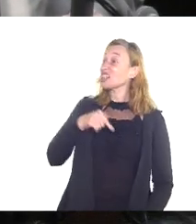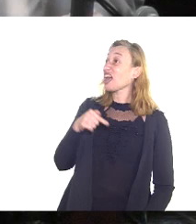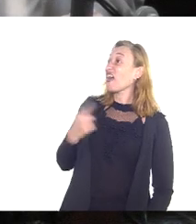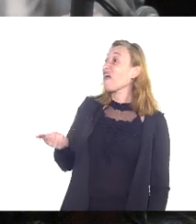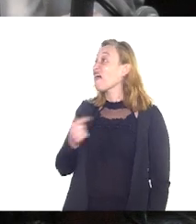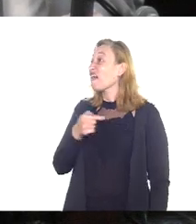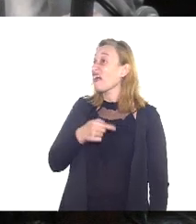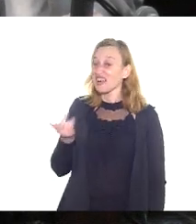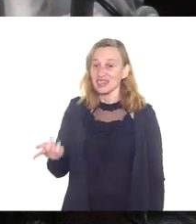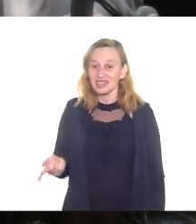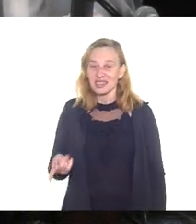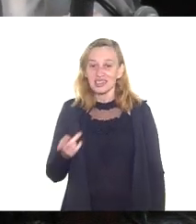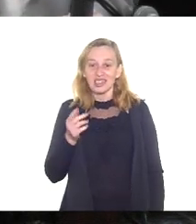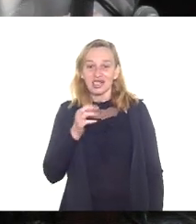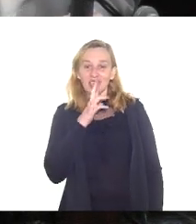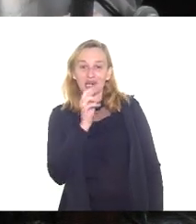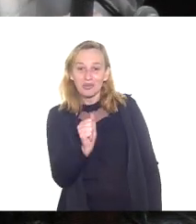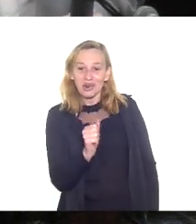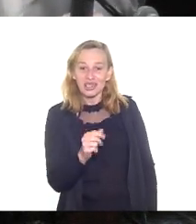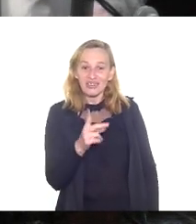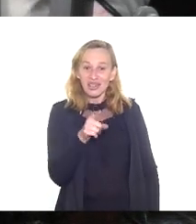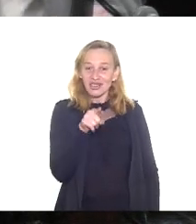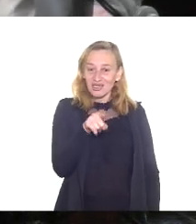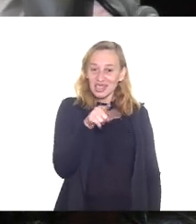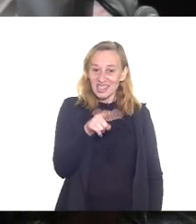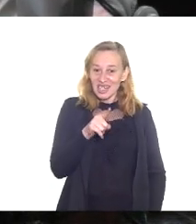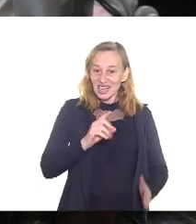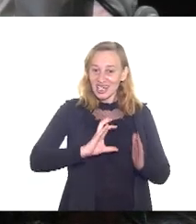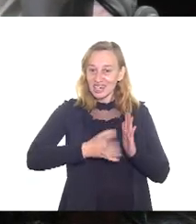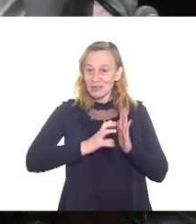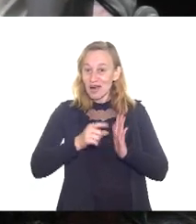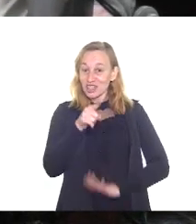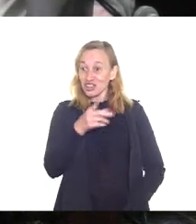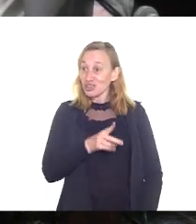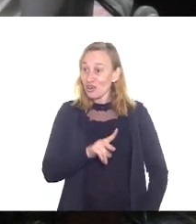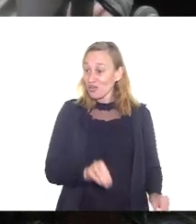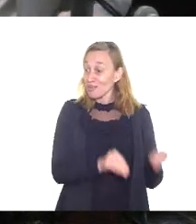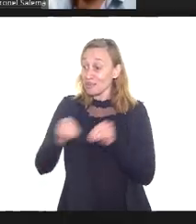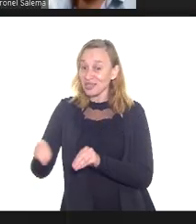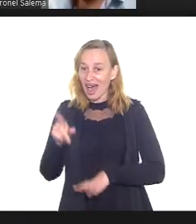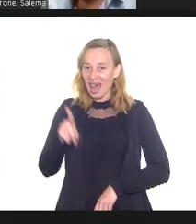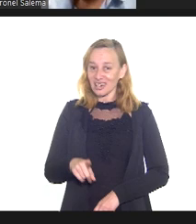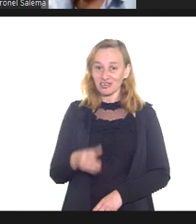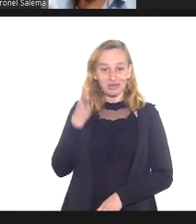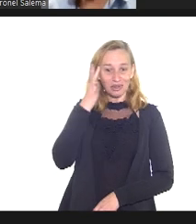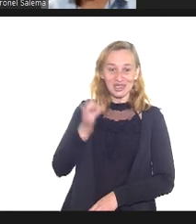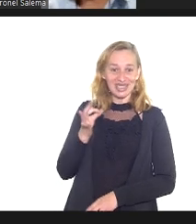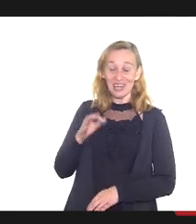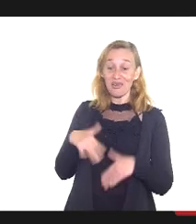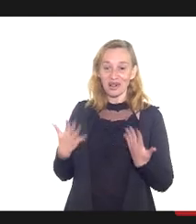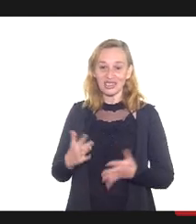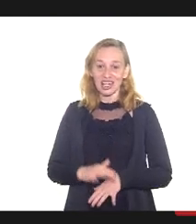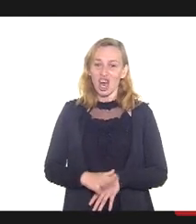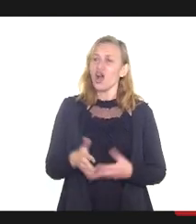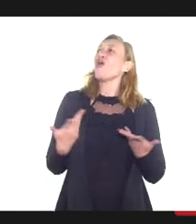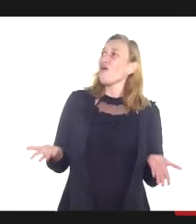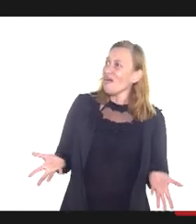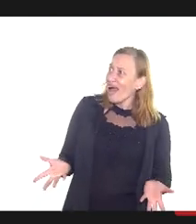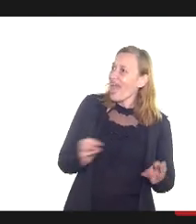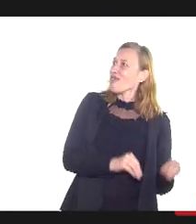Tá dizendo aqui que o Amorim, que você vai mudar de partido. Não vou nem dizer para que partido que vai. Qual partido, Amorim? Qual é a